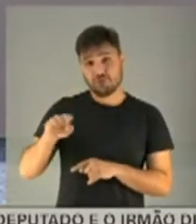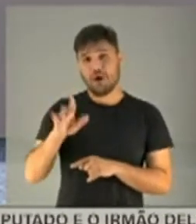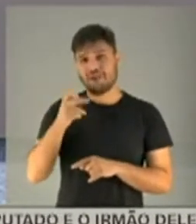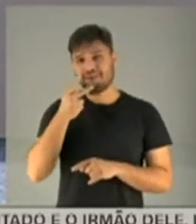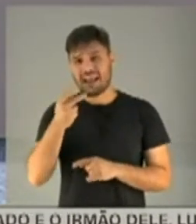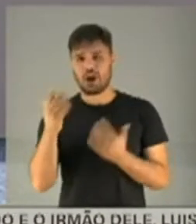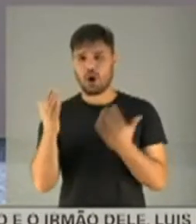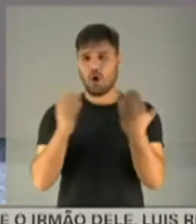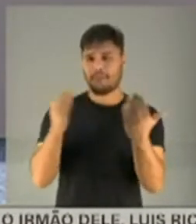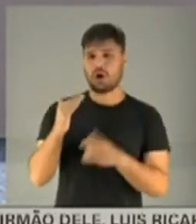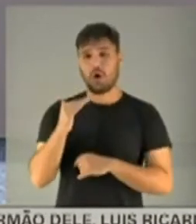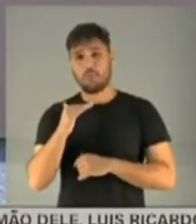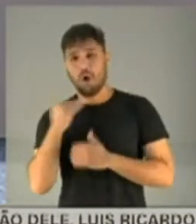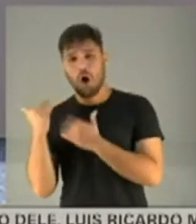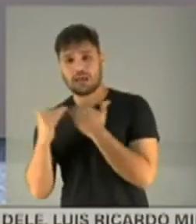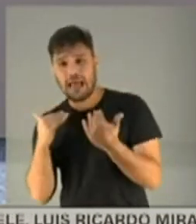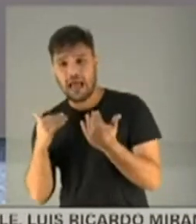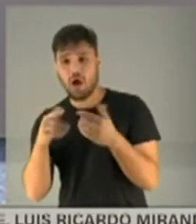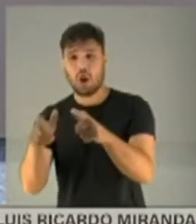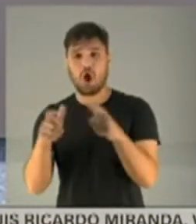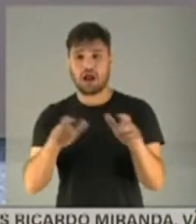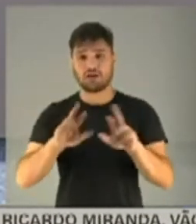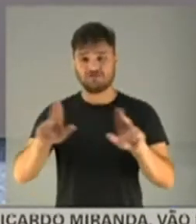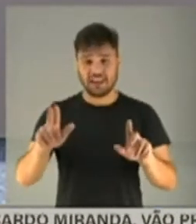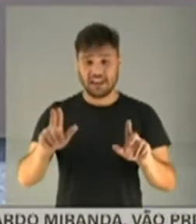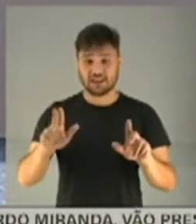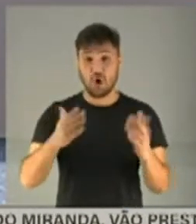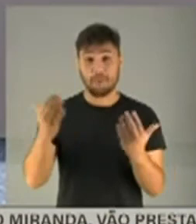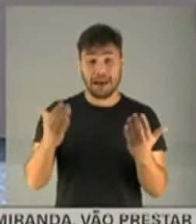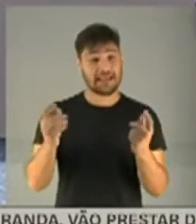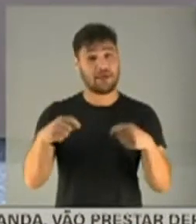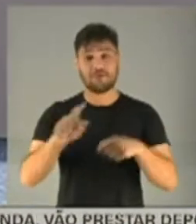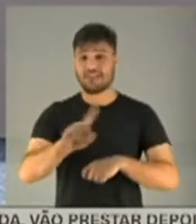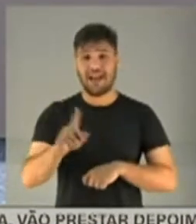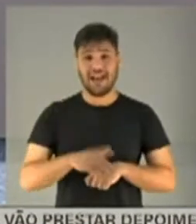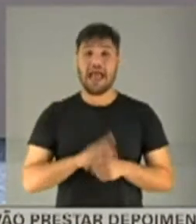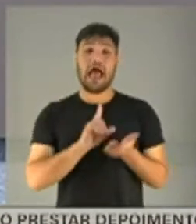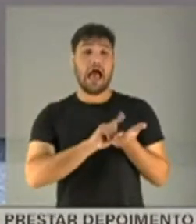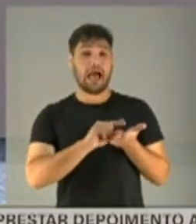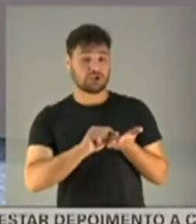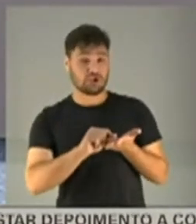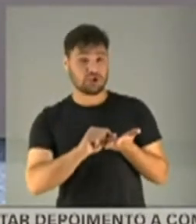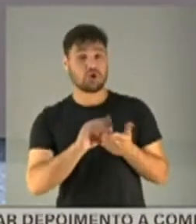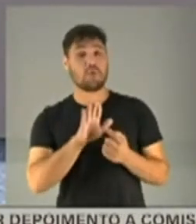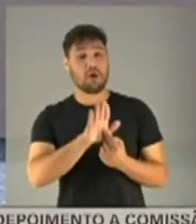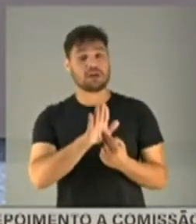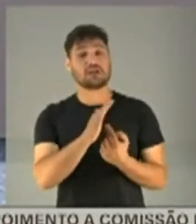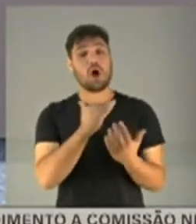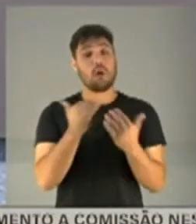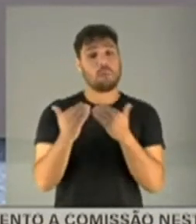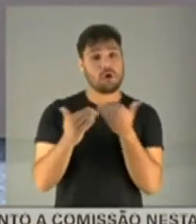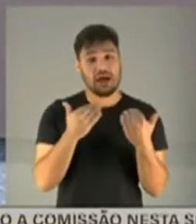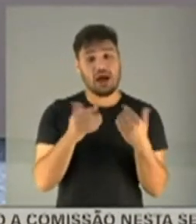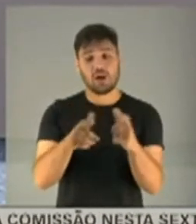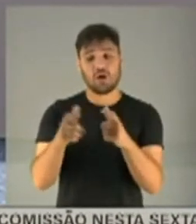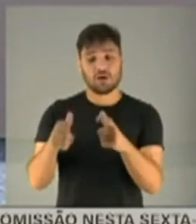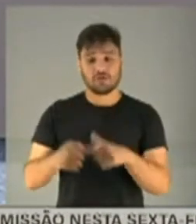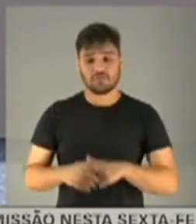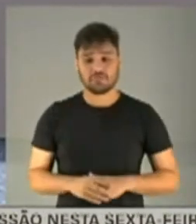comparando a letalidade em diferentes localidades. Vocês veem artigos comparando a mortalidade em diferentes locais.